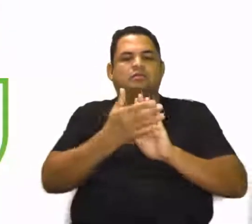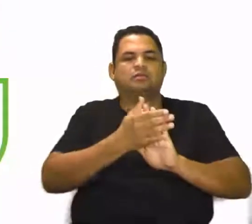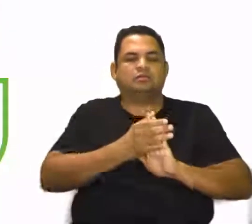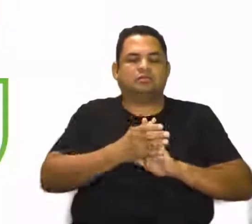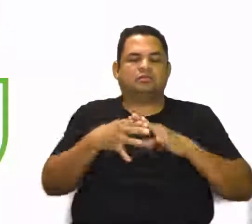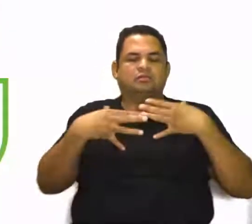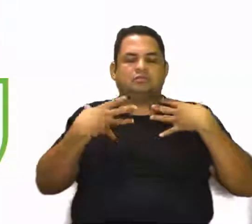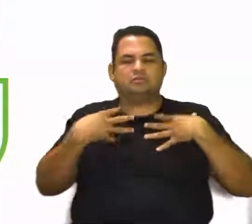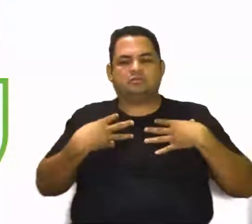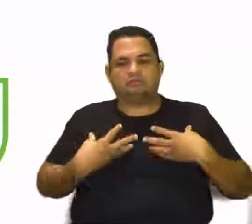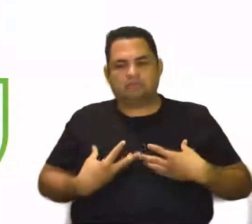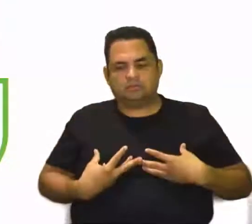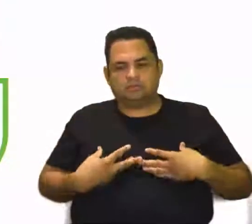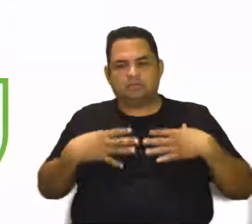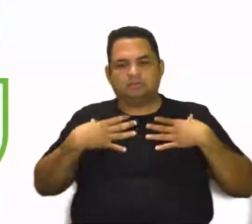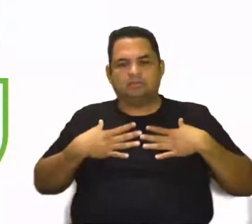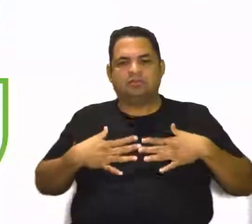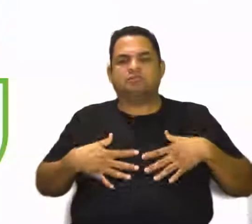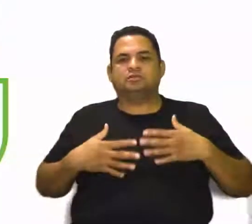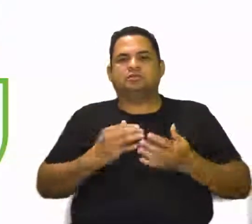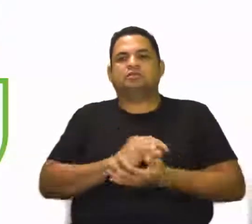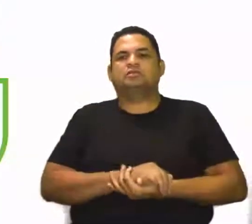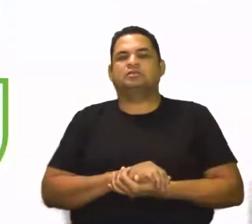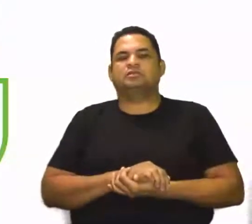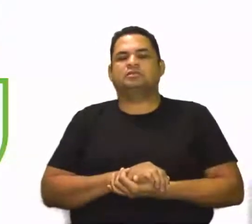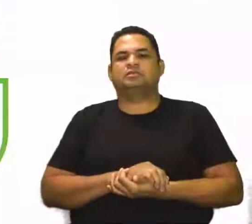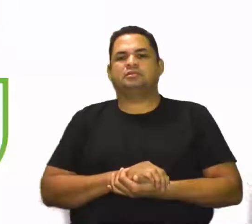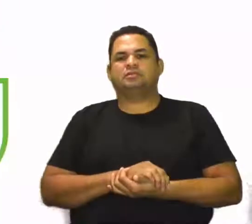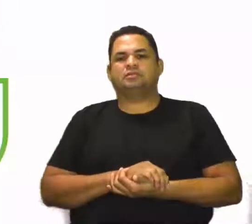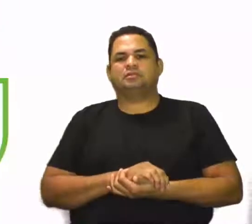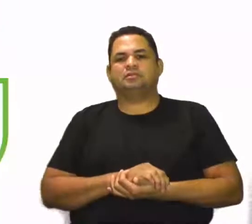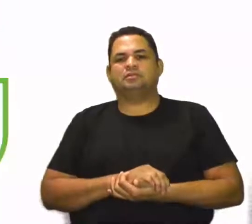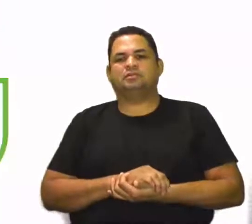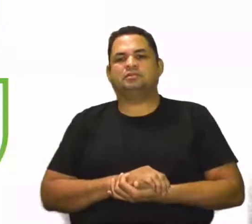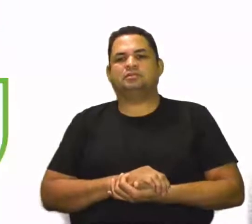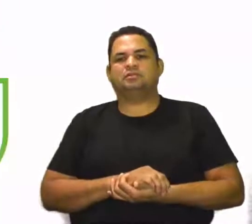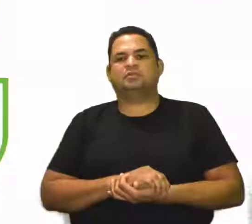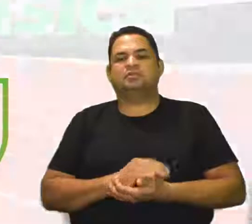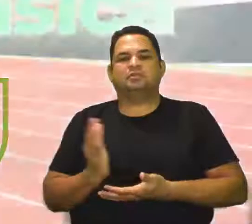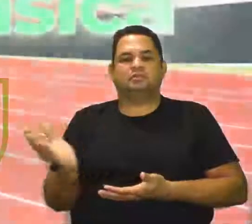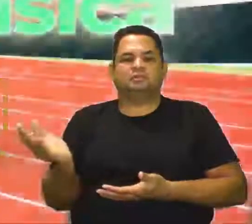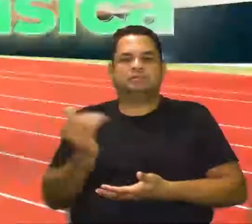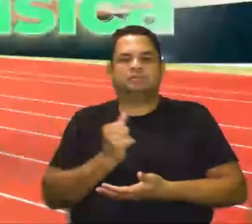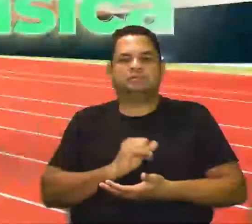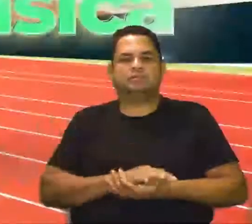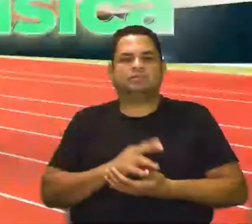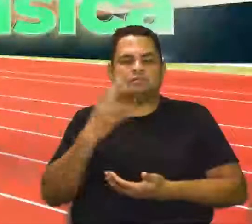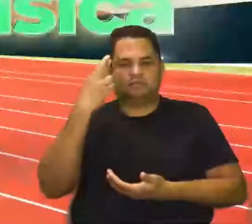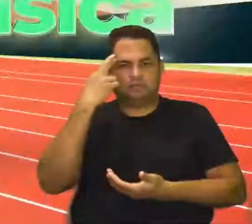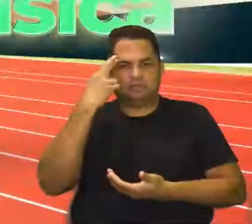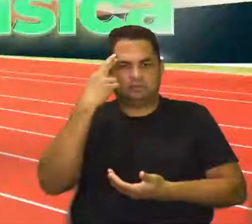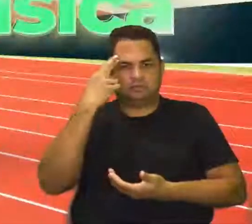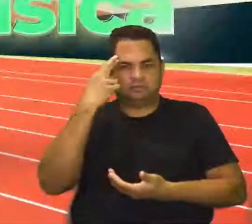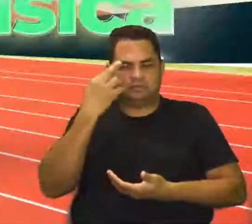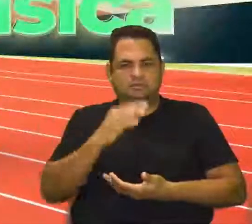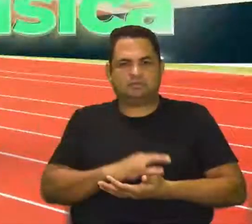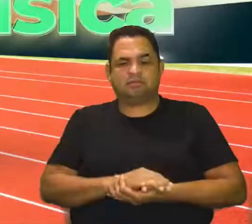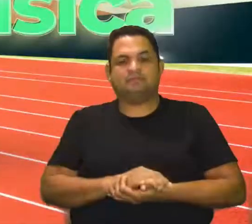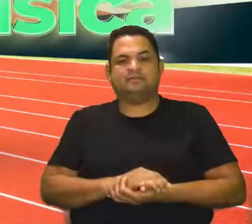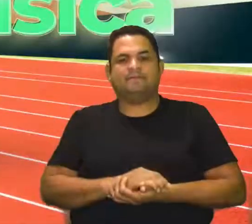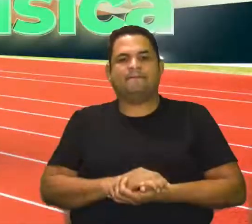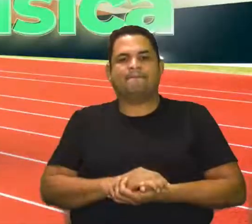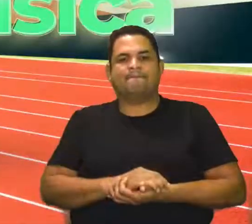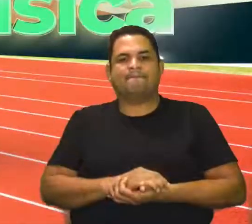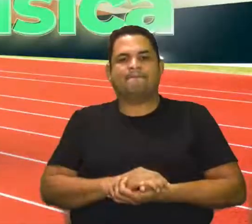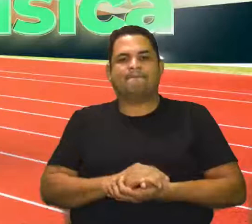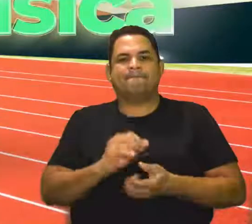alongamento muscular leve para ter um relaxamento. Vem aqui comigo então para a gente refletir. Então vejam bem,